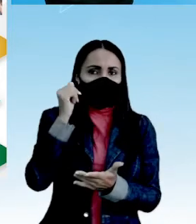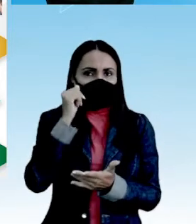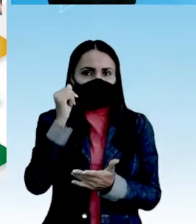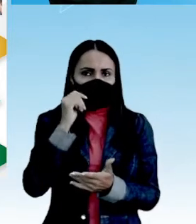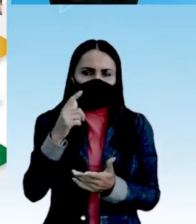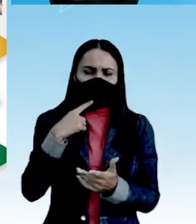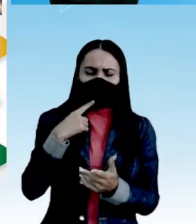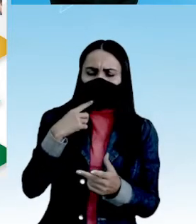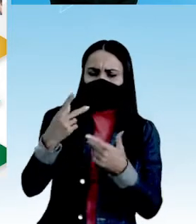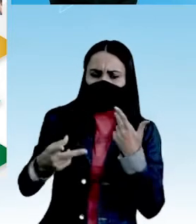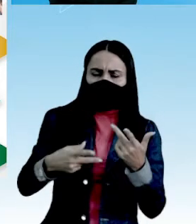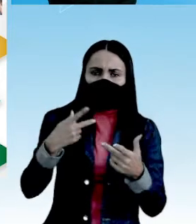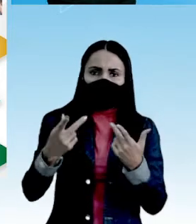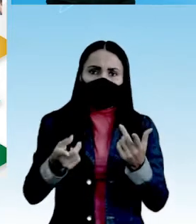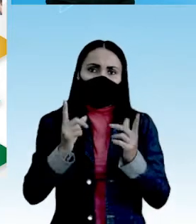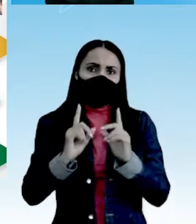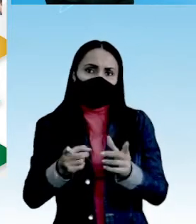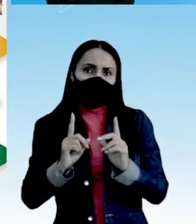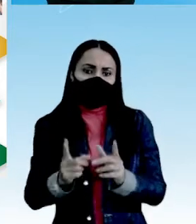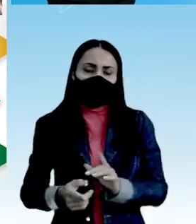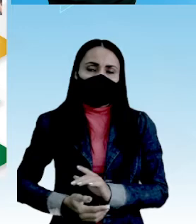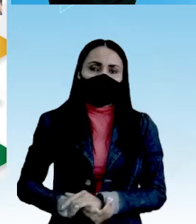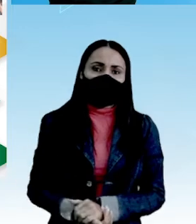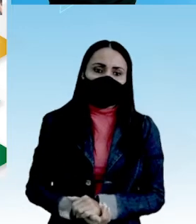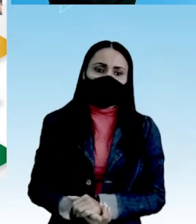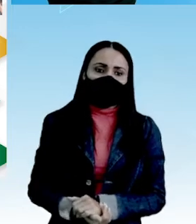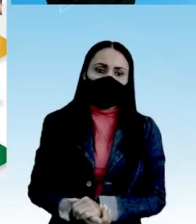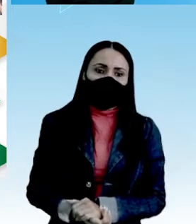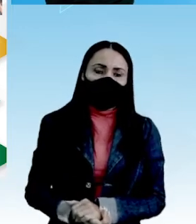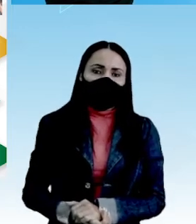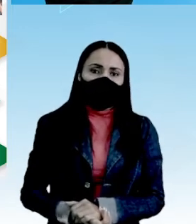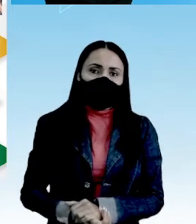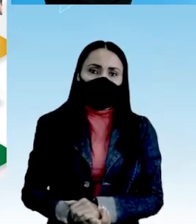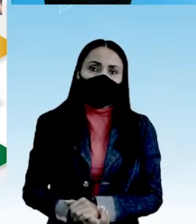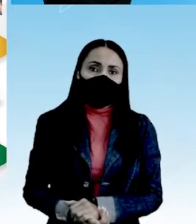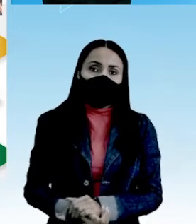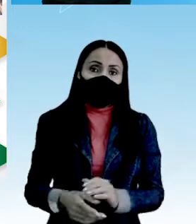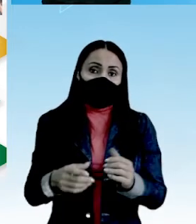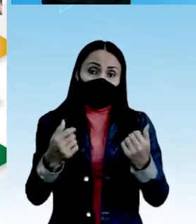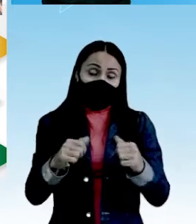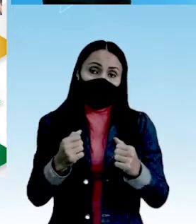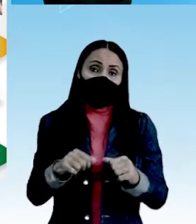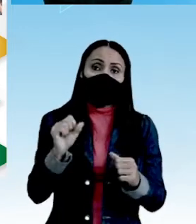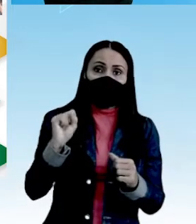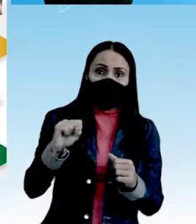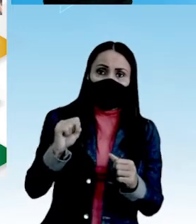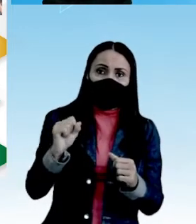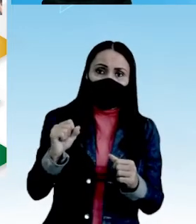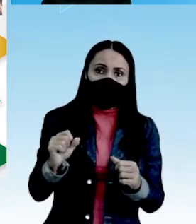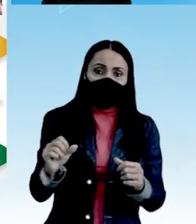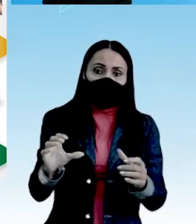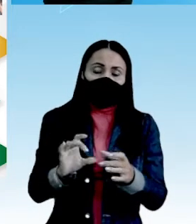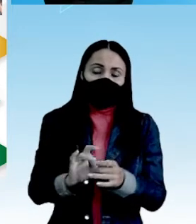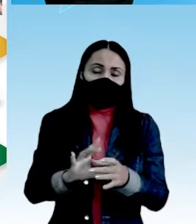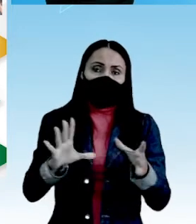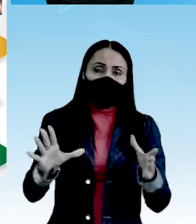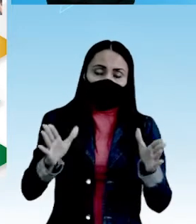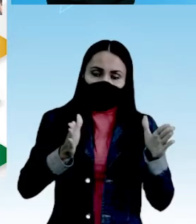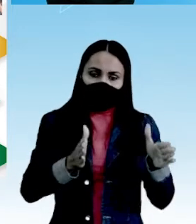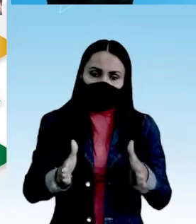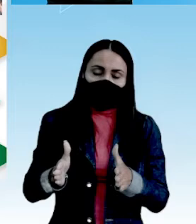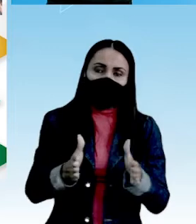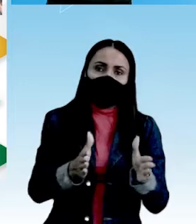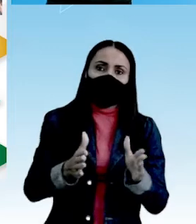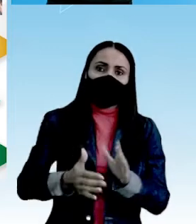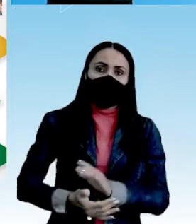ainda, né, que acabam sendo precisando abrir espaço, abrir caminho, né? Então